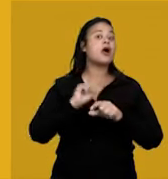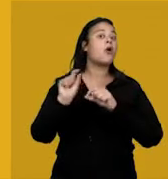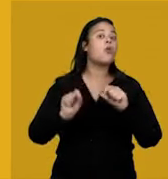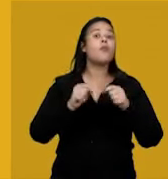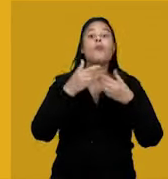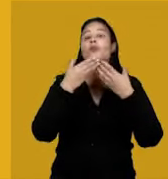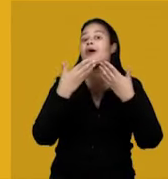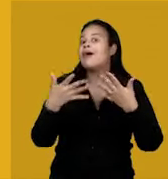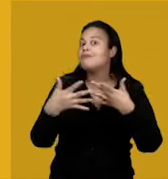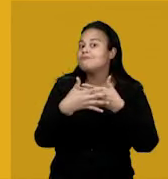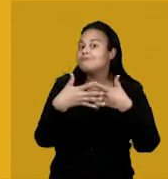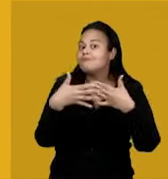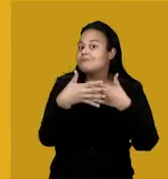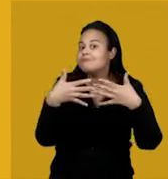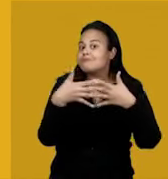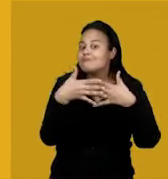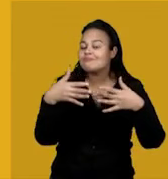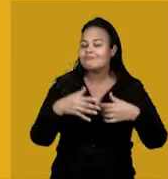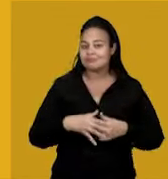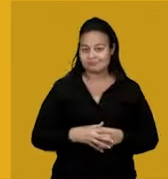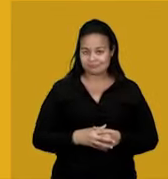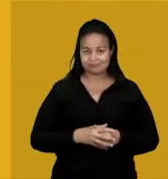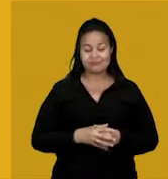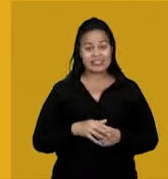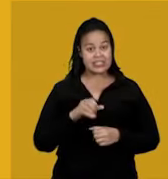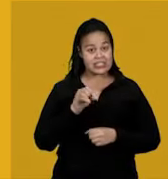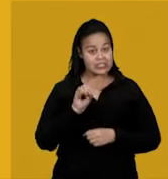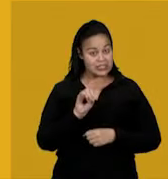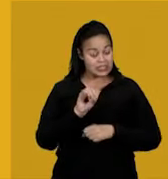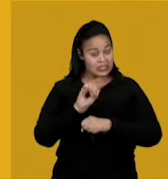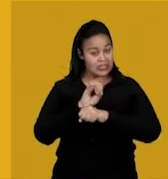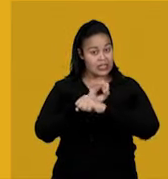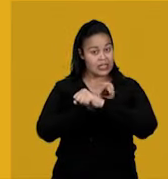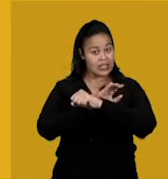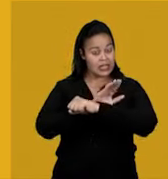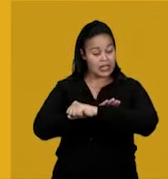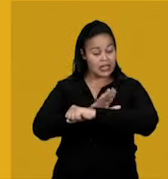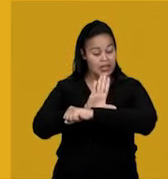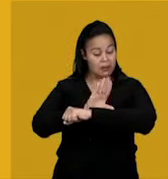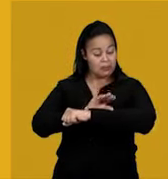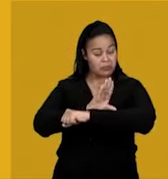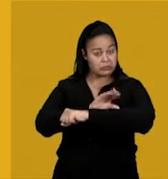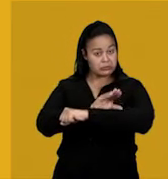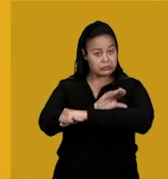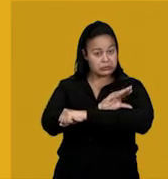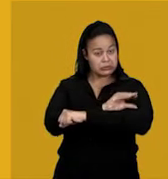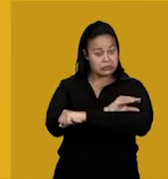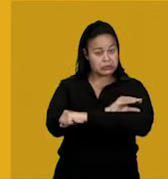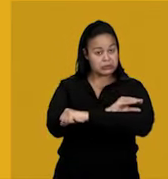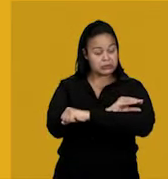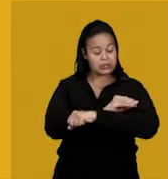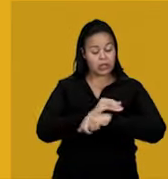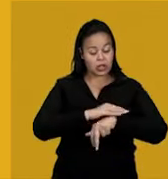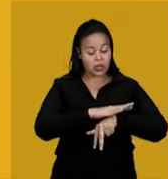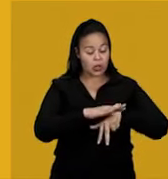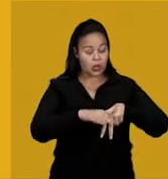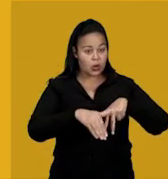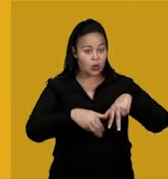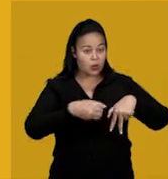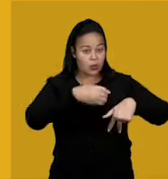tecido, se forma musculatura e também dos órgãos